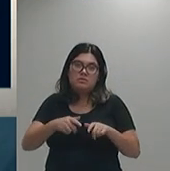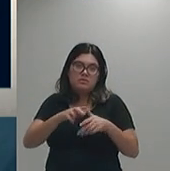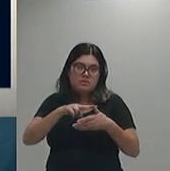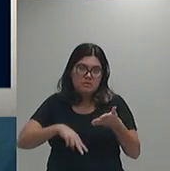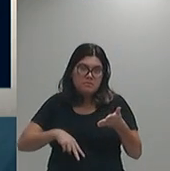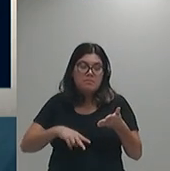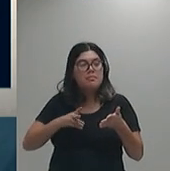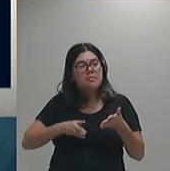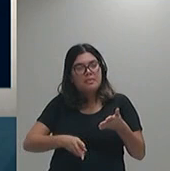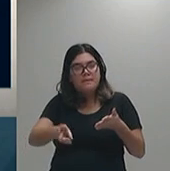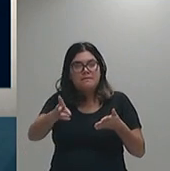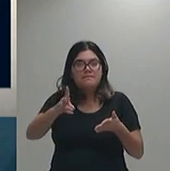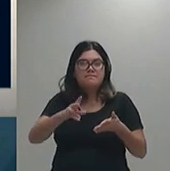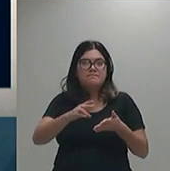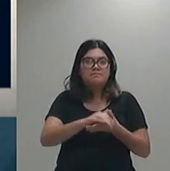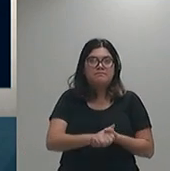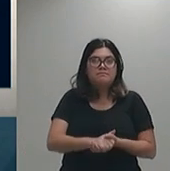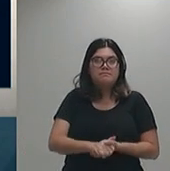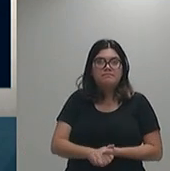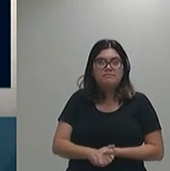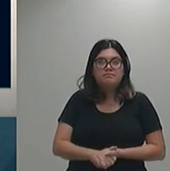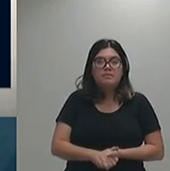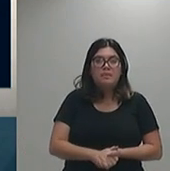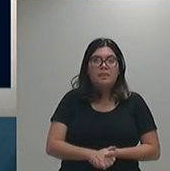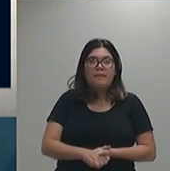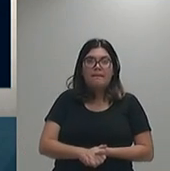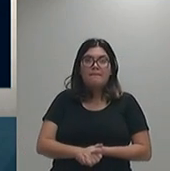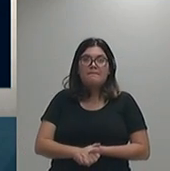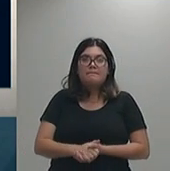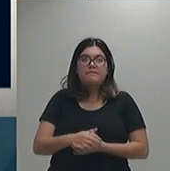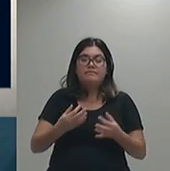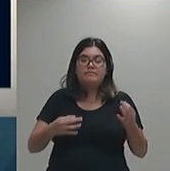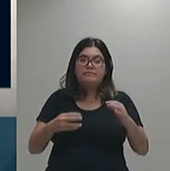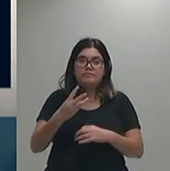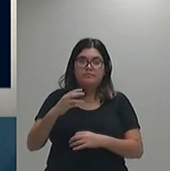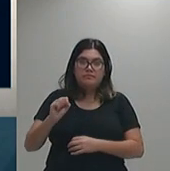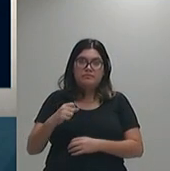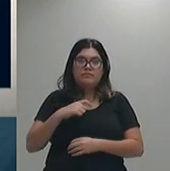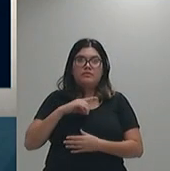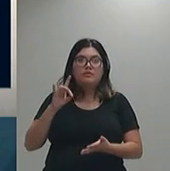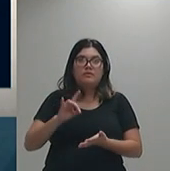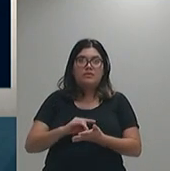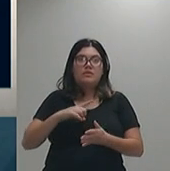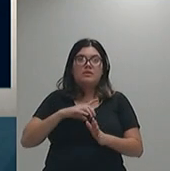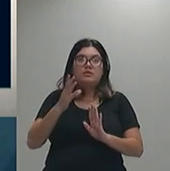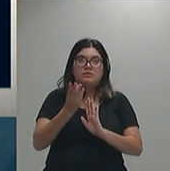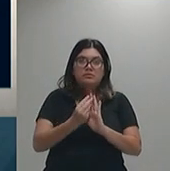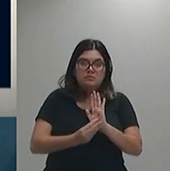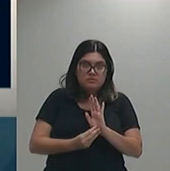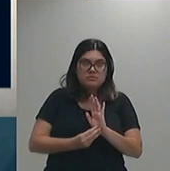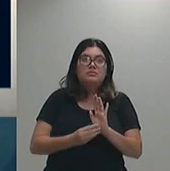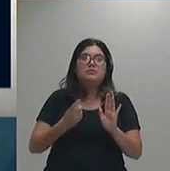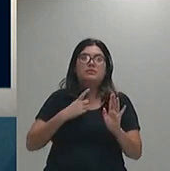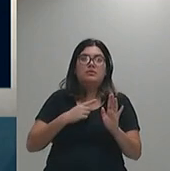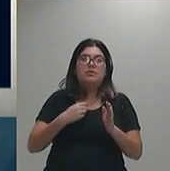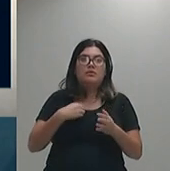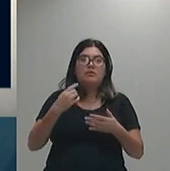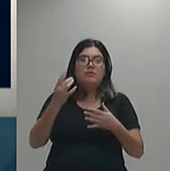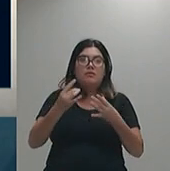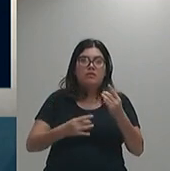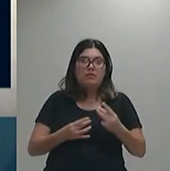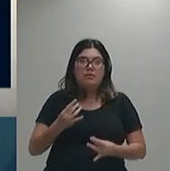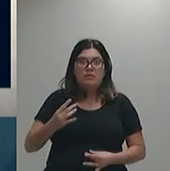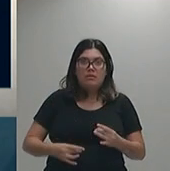a folha 38 resta evidenciado portanto que o fato atinente à incorporação da bertin mencionado nos ilícitos Compensados pelos